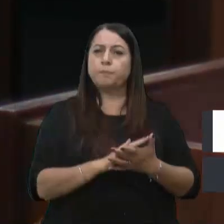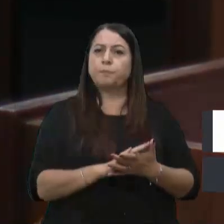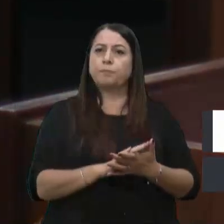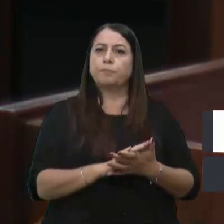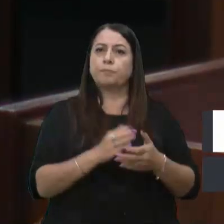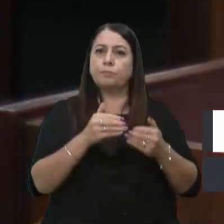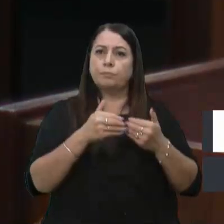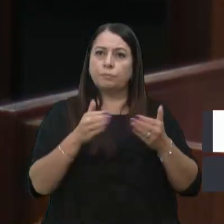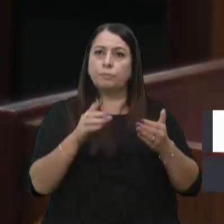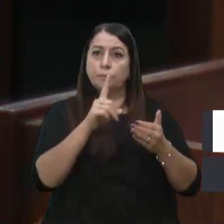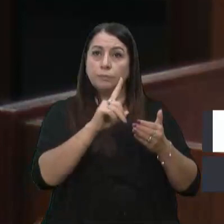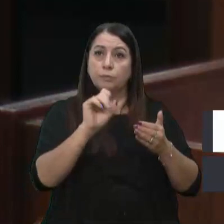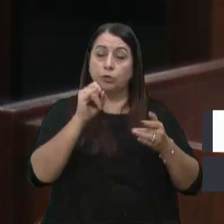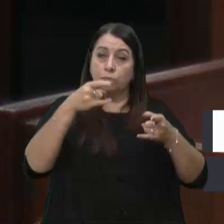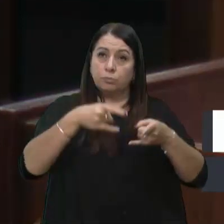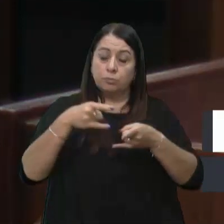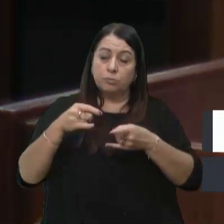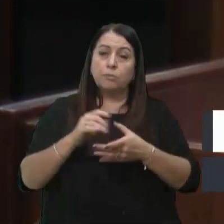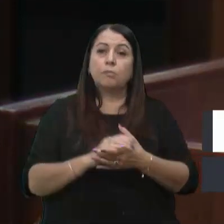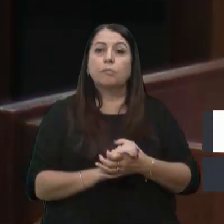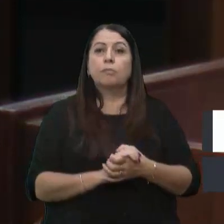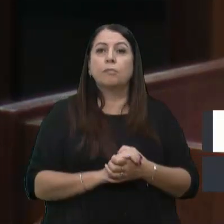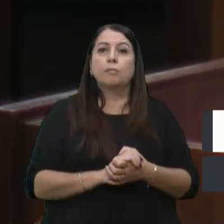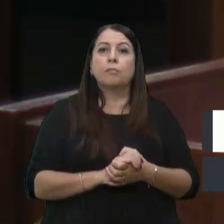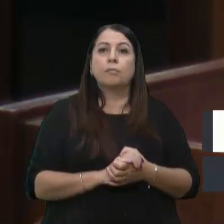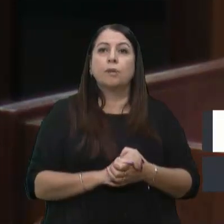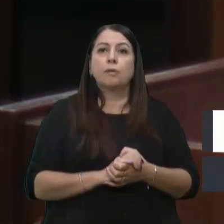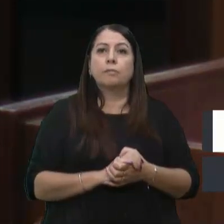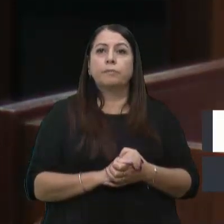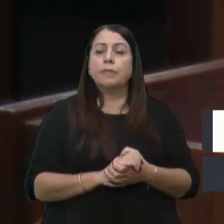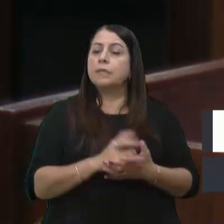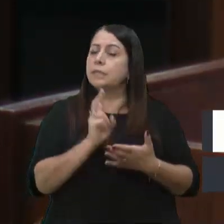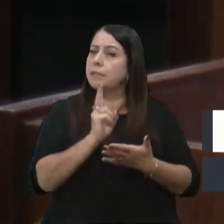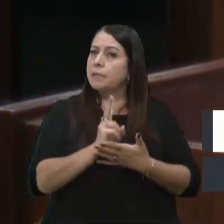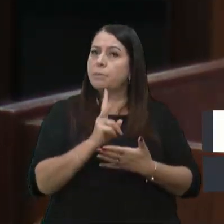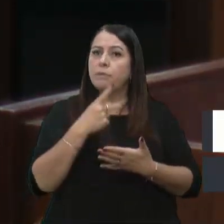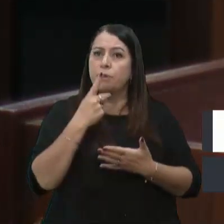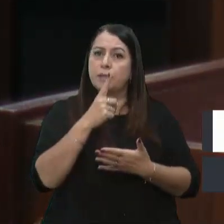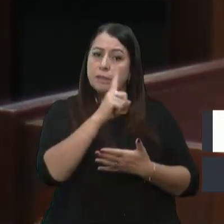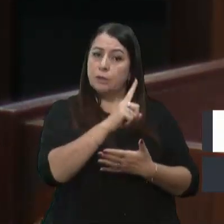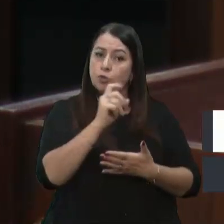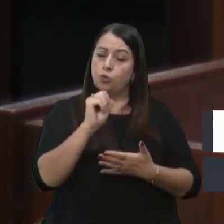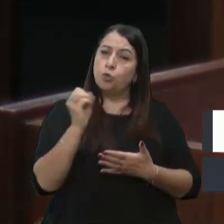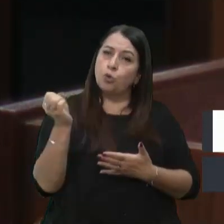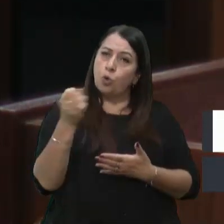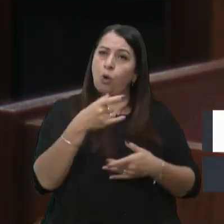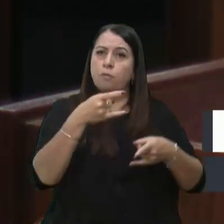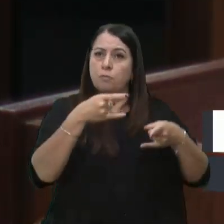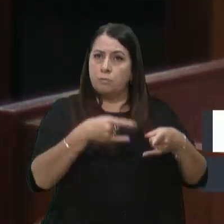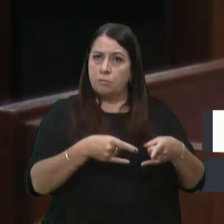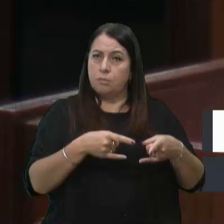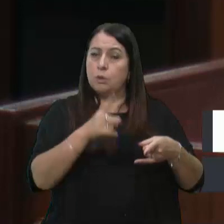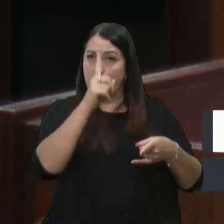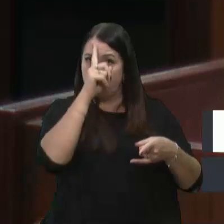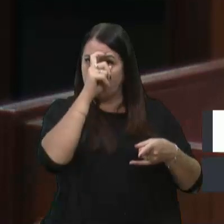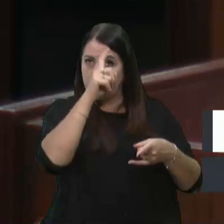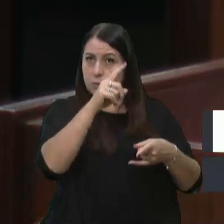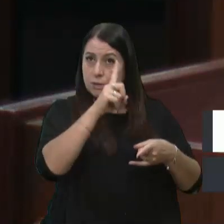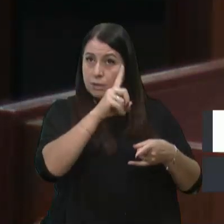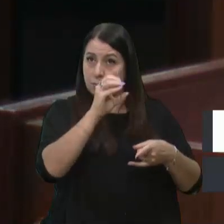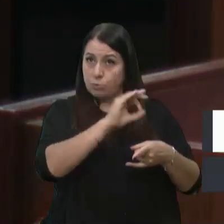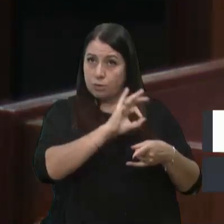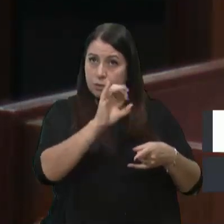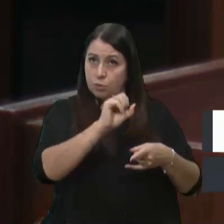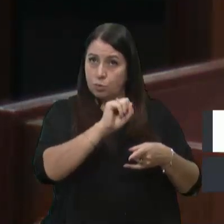com abertura do 118 leitos sempre eu falei que seria um 118 novos leitos e que o hospital era 100%